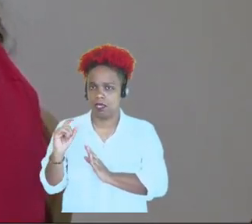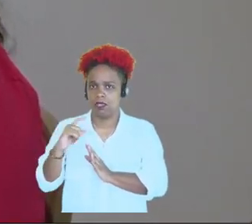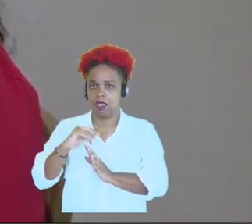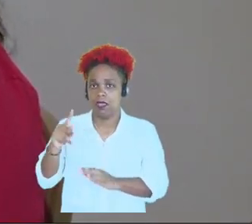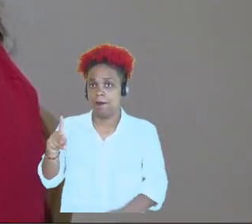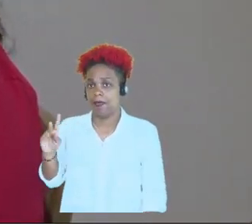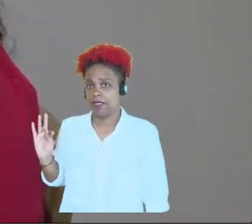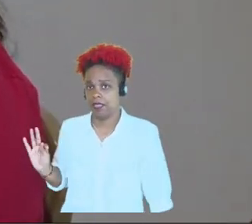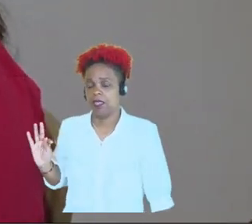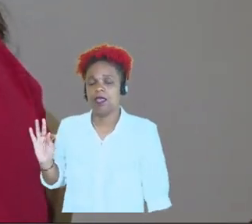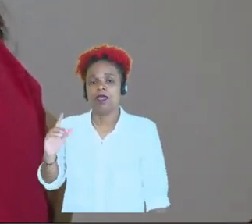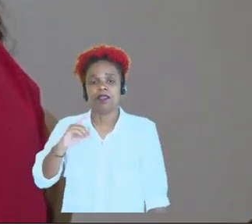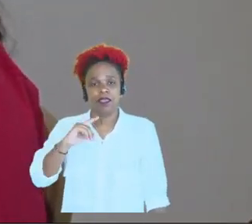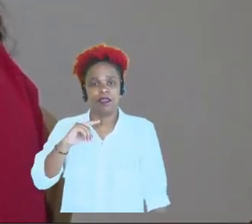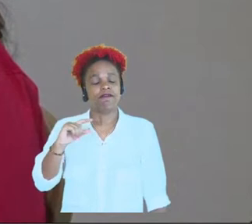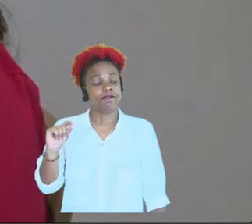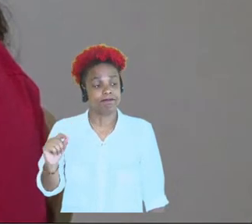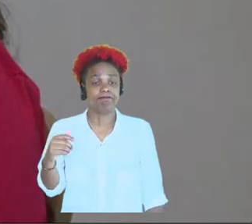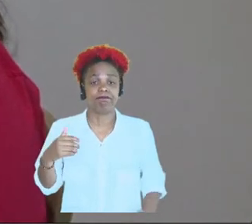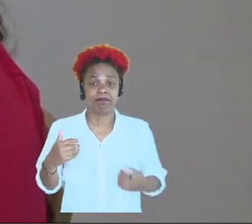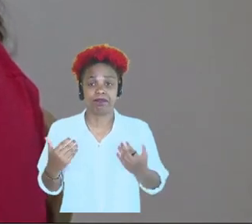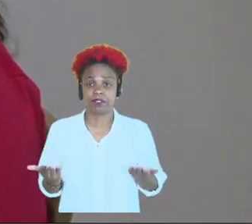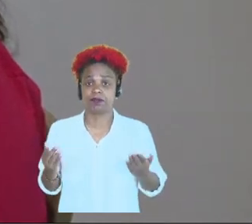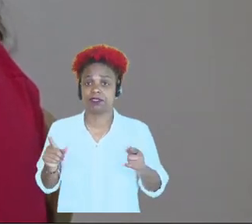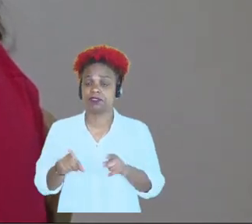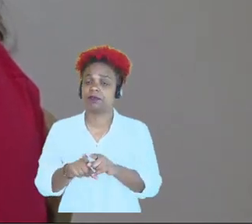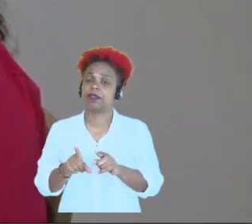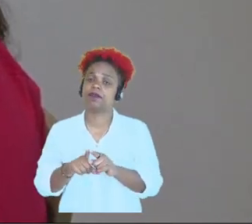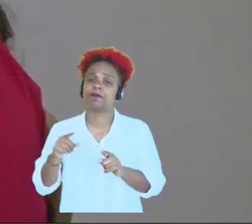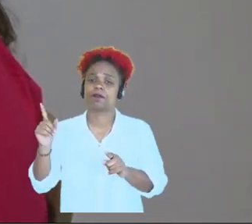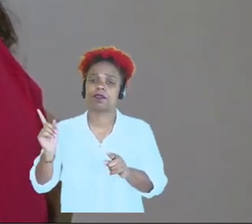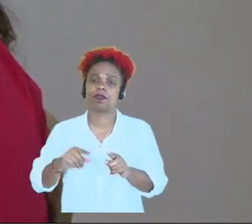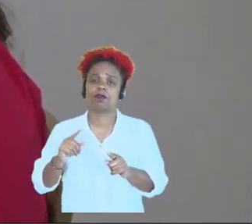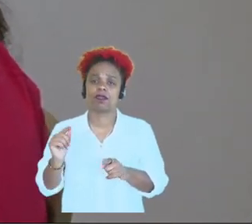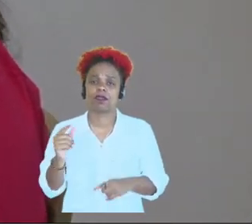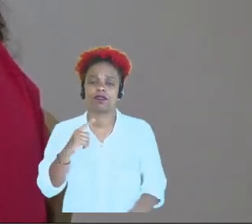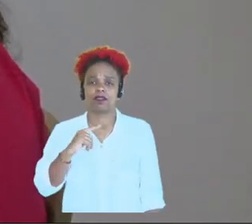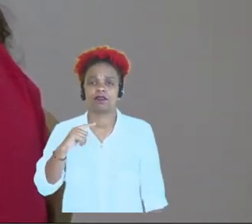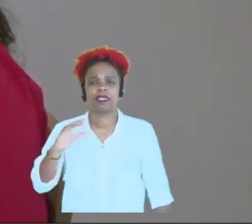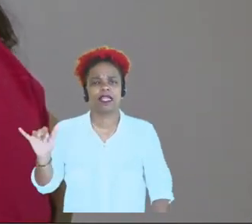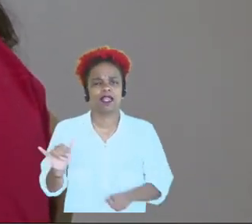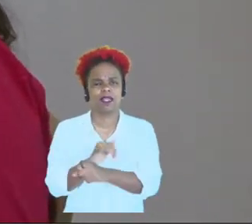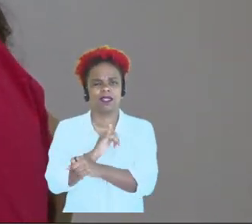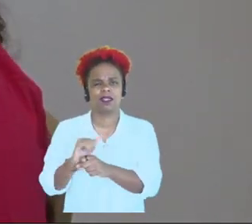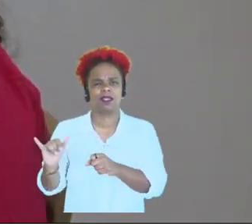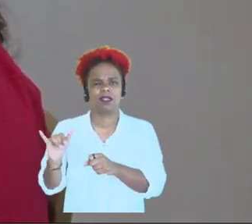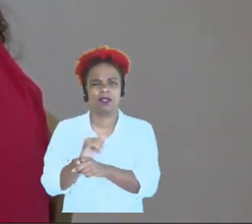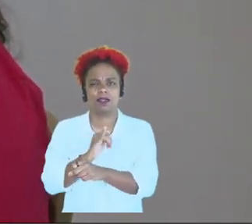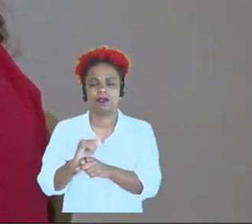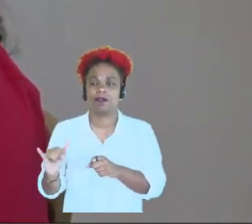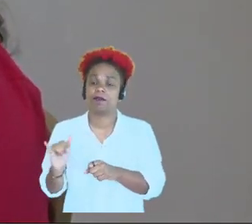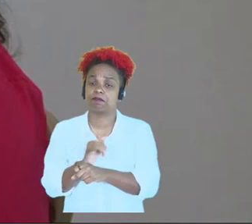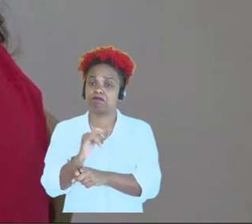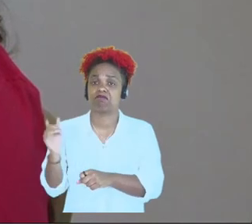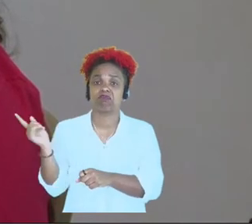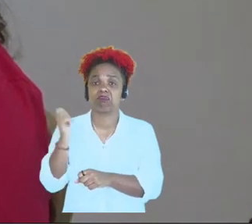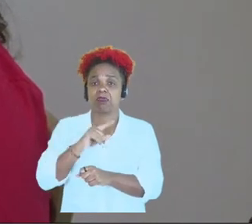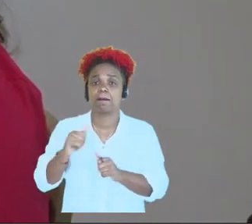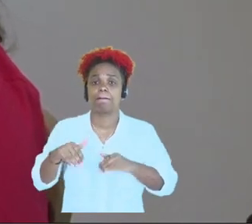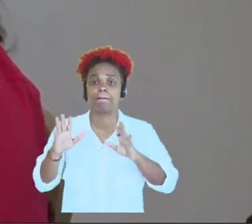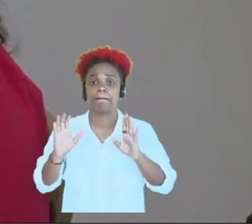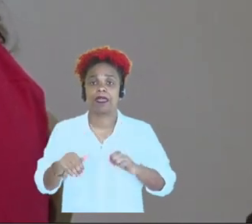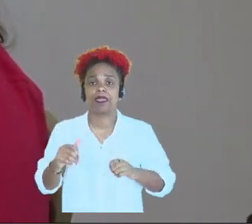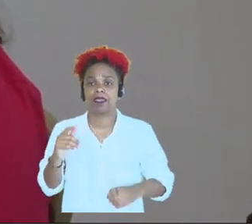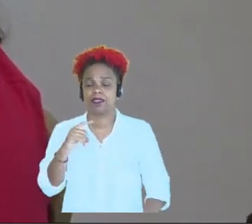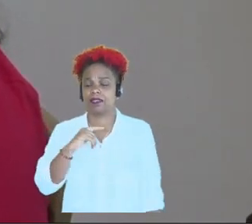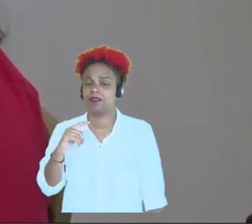PT. Né? E, para mim, isso é também fruto de uma estratégia muito bem sucedida da formação